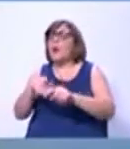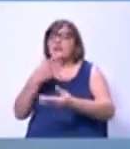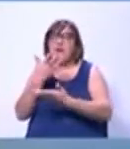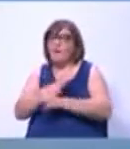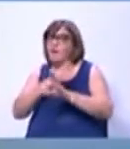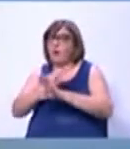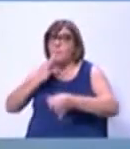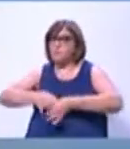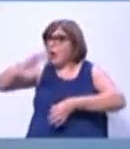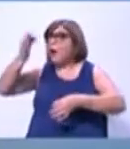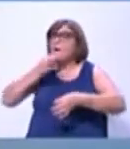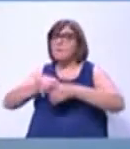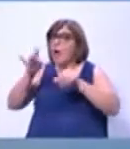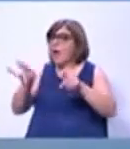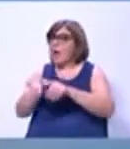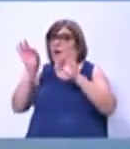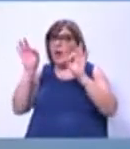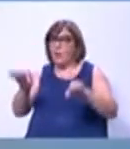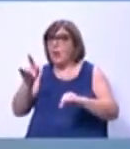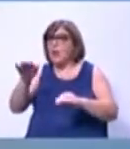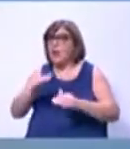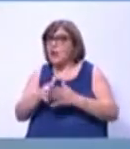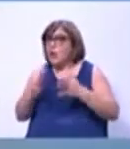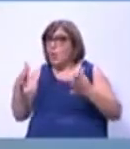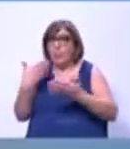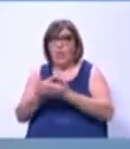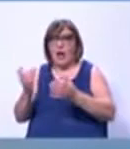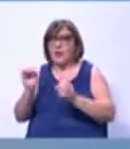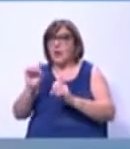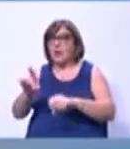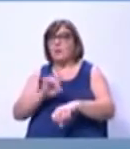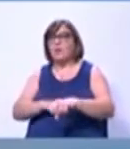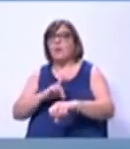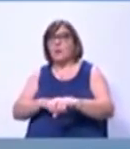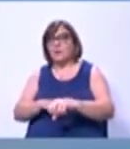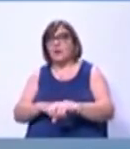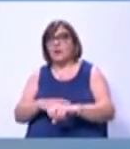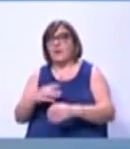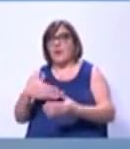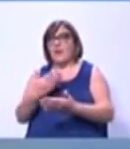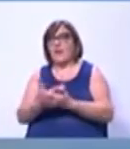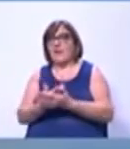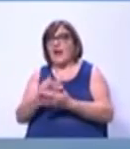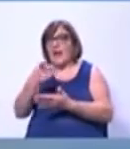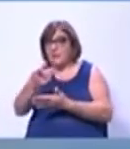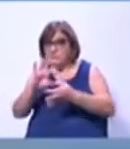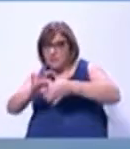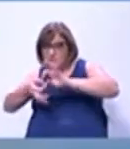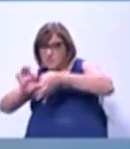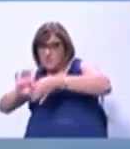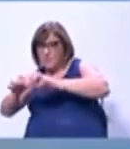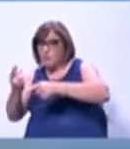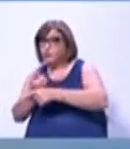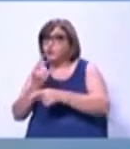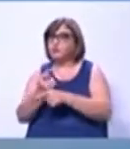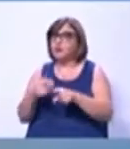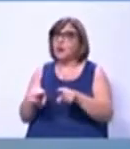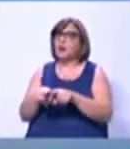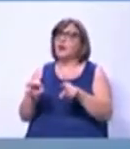Sim. Ou seja, nunca mais na vida nós temos este crescimento, e estes momentos fazem com que estas sinapses, estas ligações